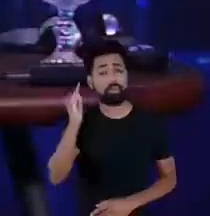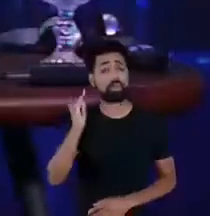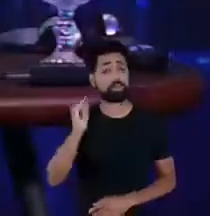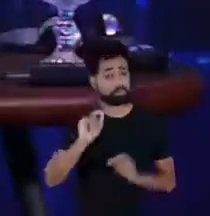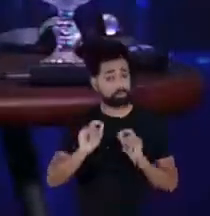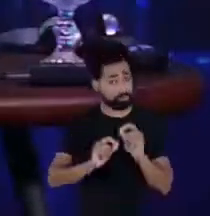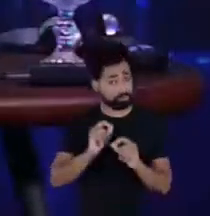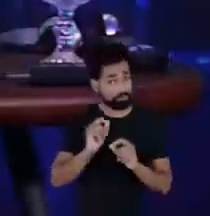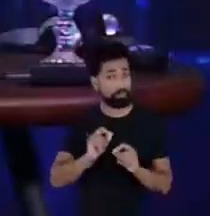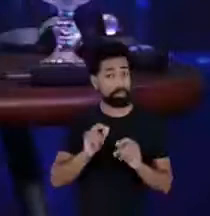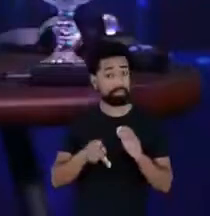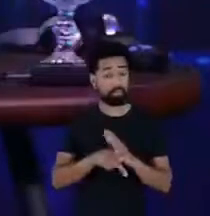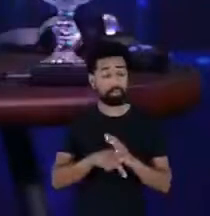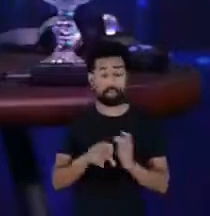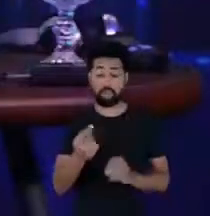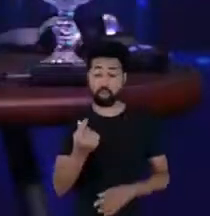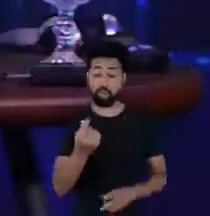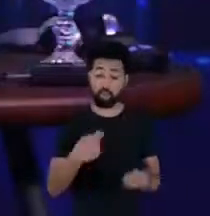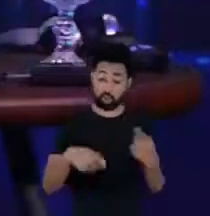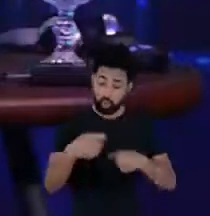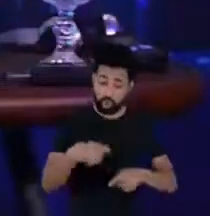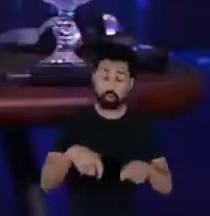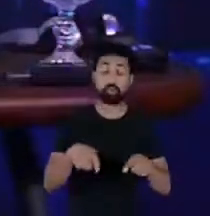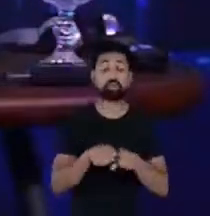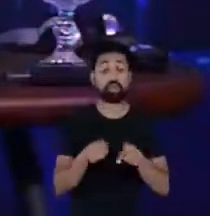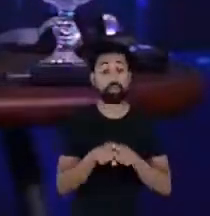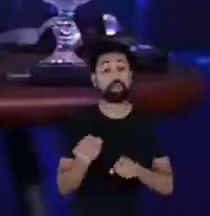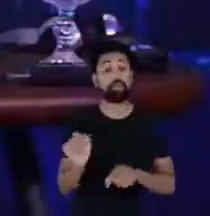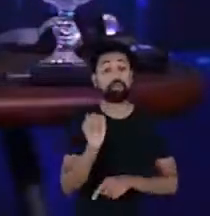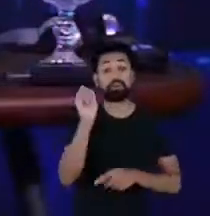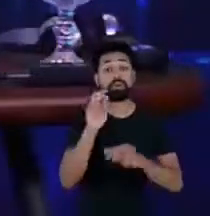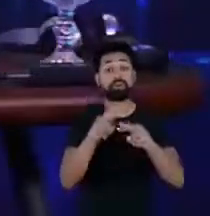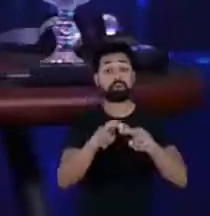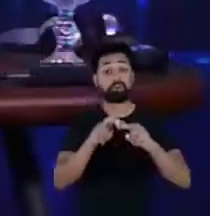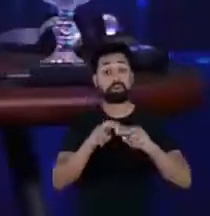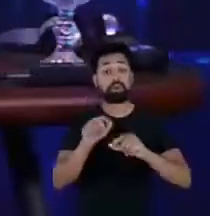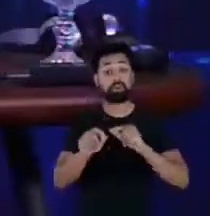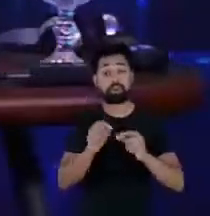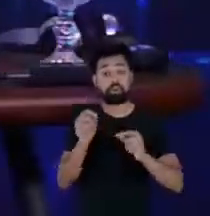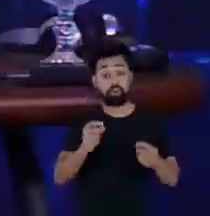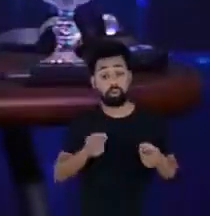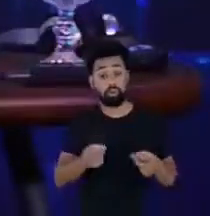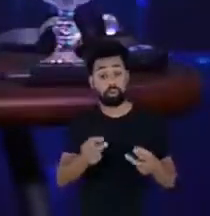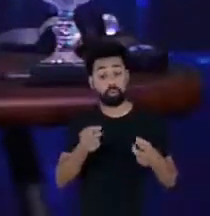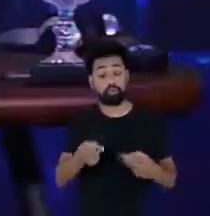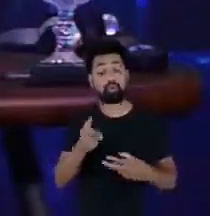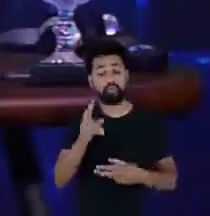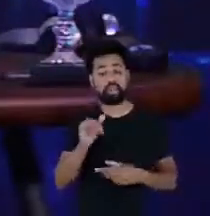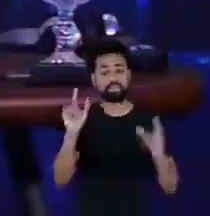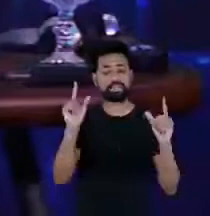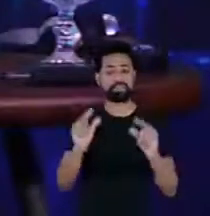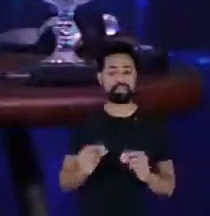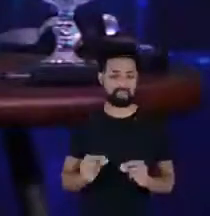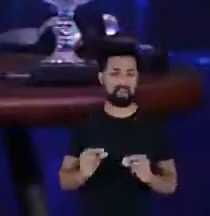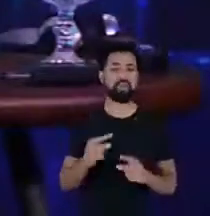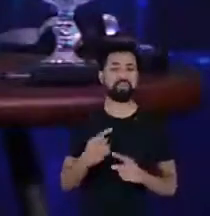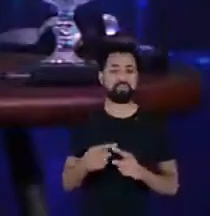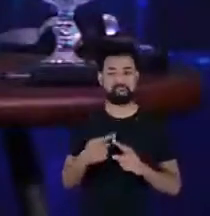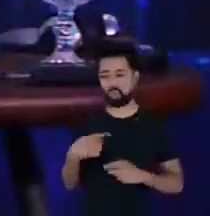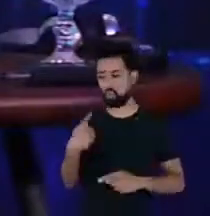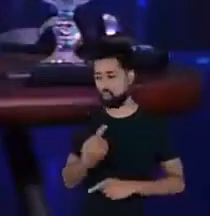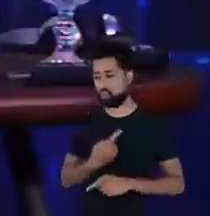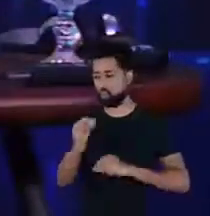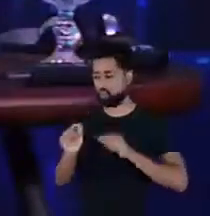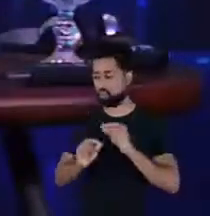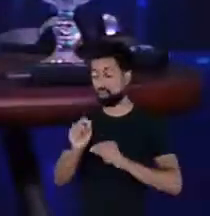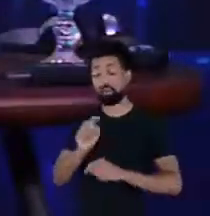de vista econômico, também é muito relevante, porque o custo da transmissão ele vai ser menor, já que a gente está